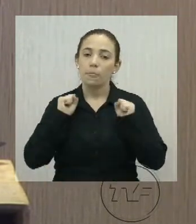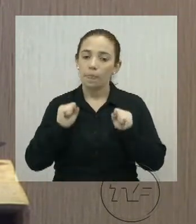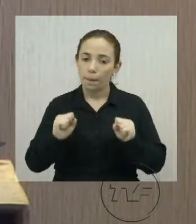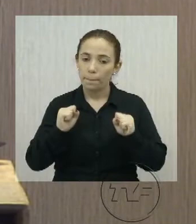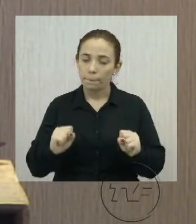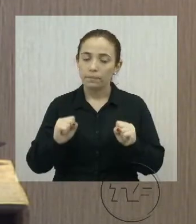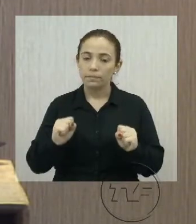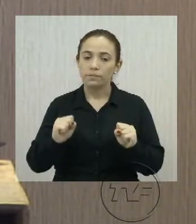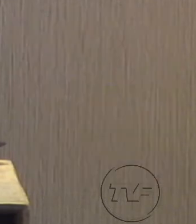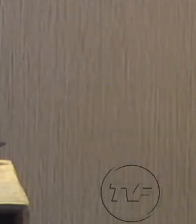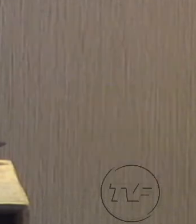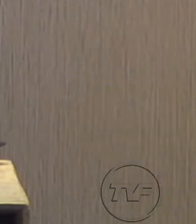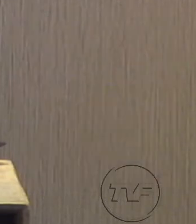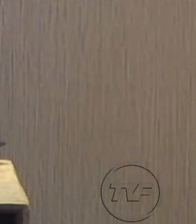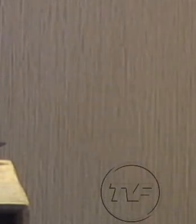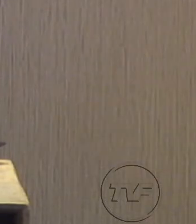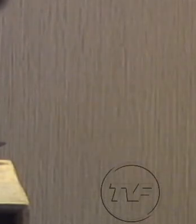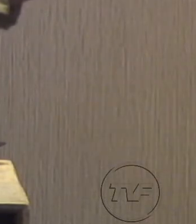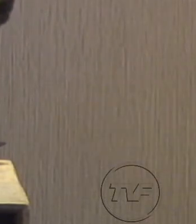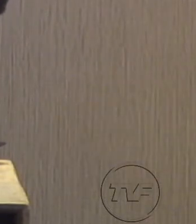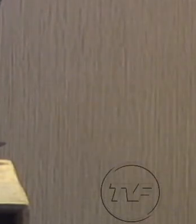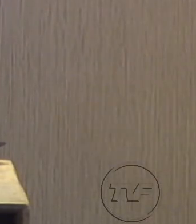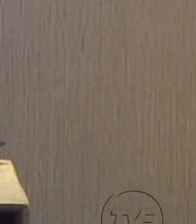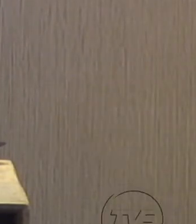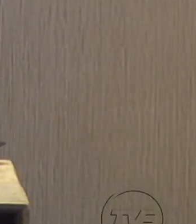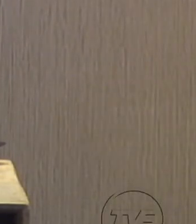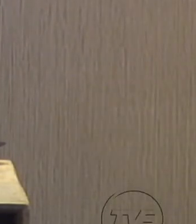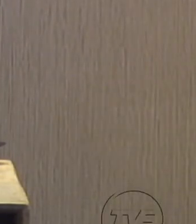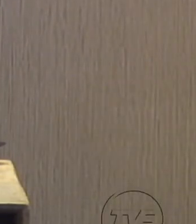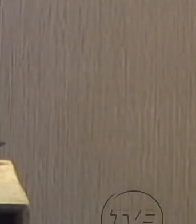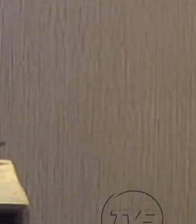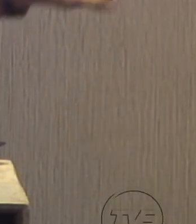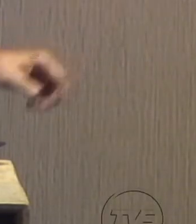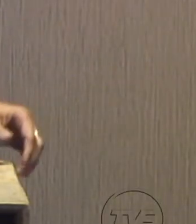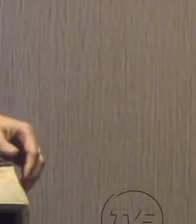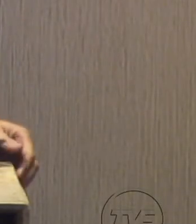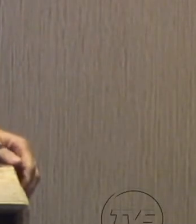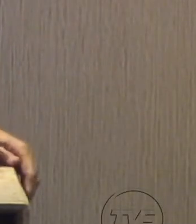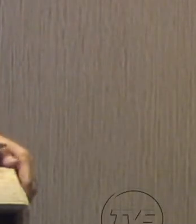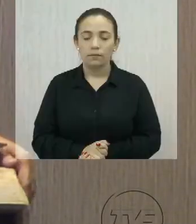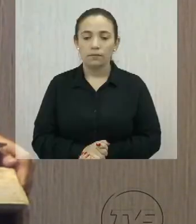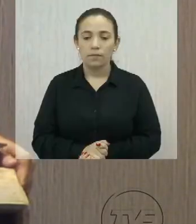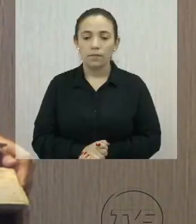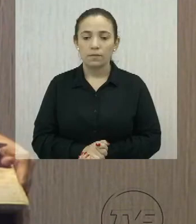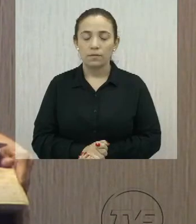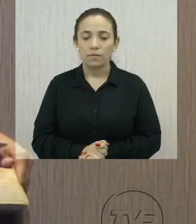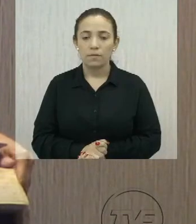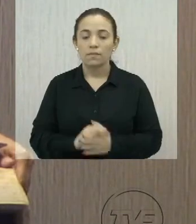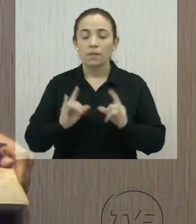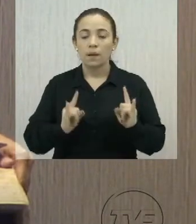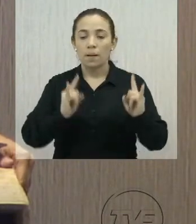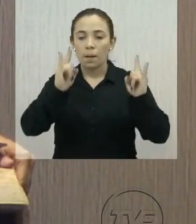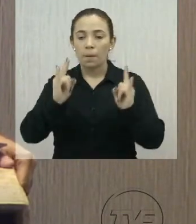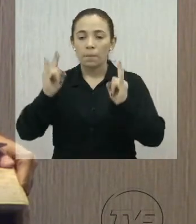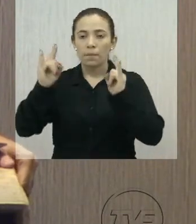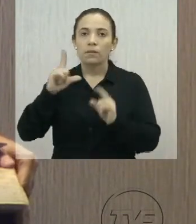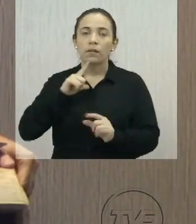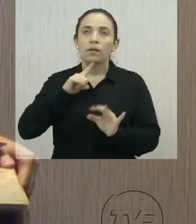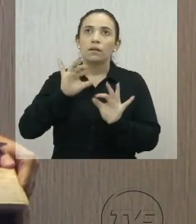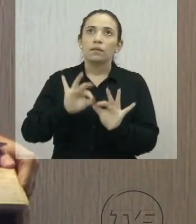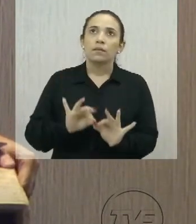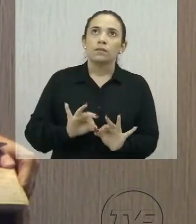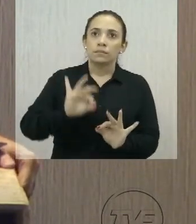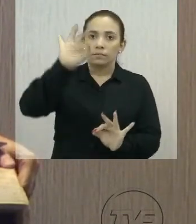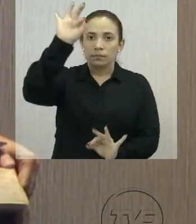para a CP, não sei o quê, fazer a mesma coisa que a CPPD está fazendo, que é aprovar prédios com o dobro da altura do plano